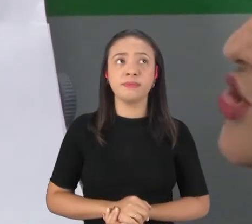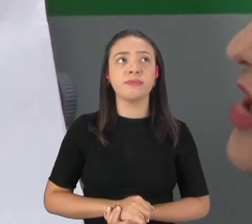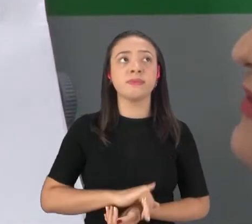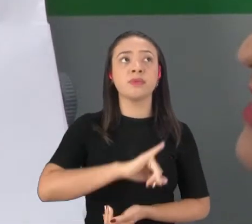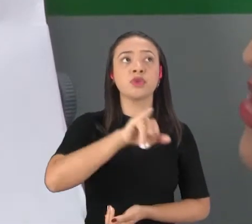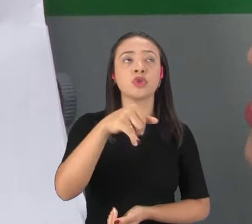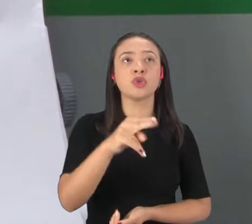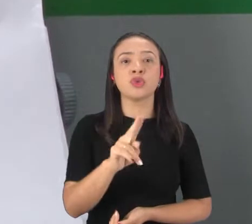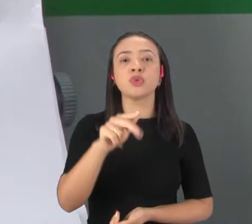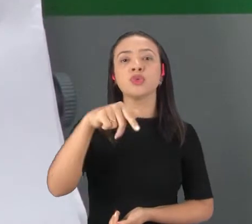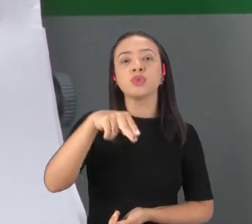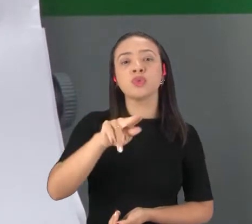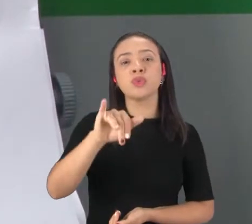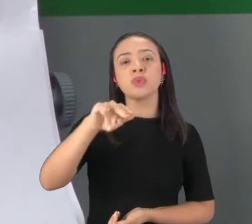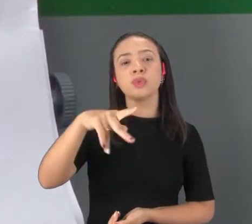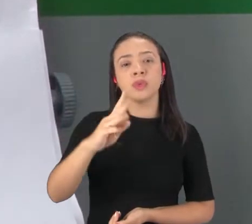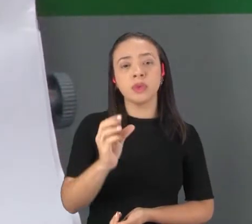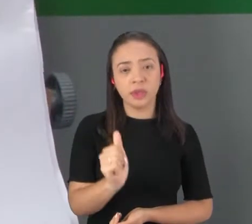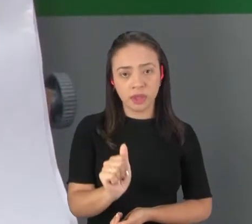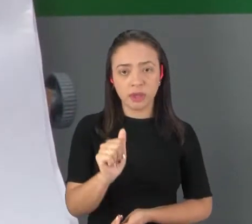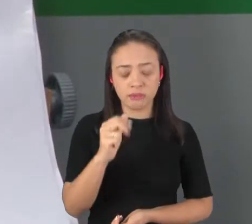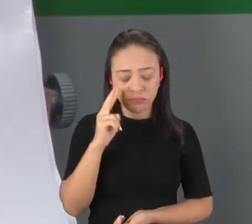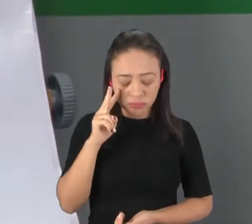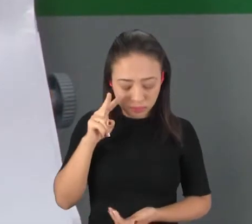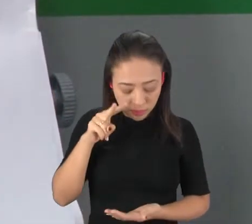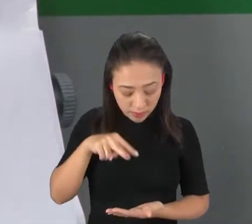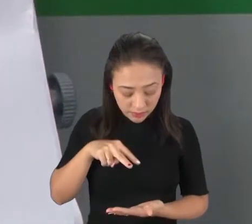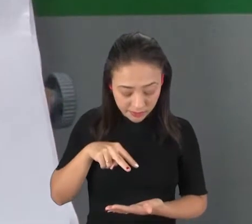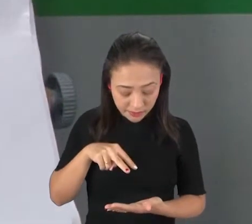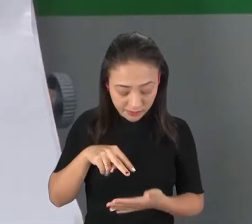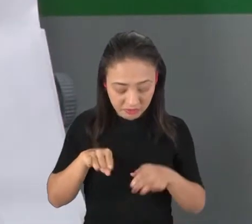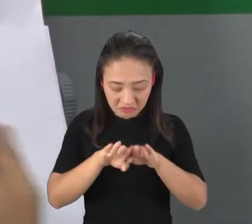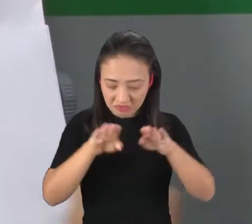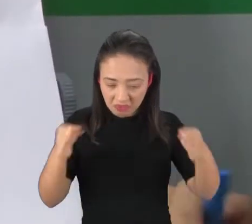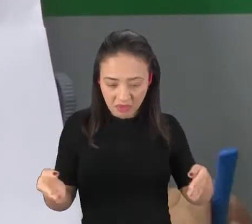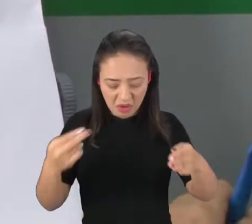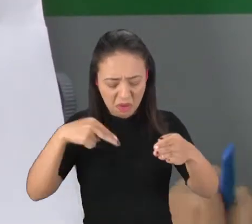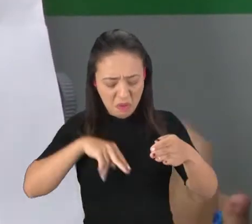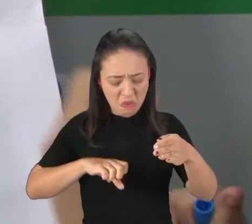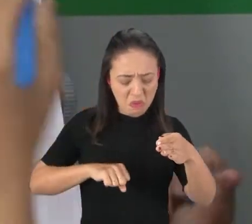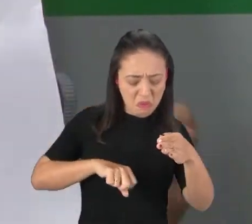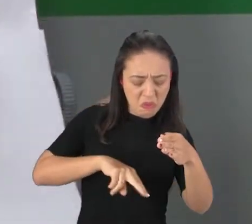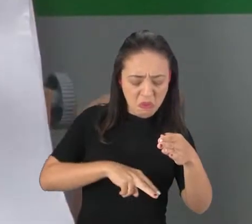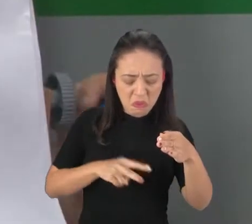Juquinha estava distraído de cabeça baixa, mexendo embaixo da carteira.